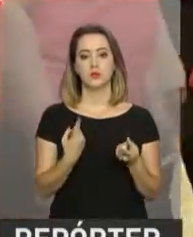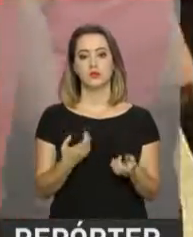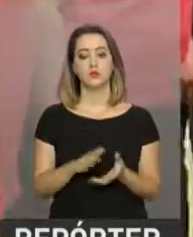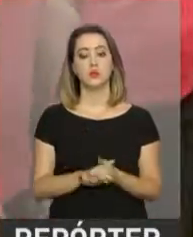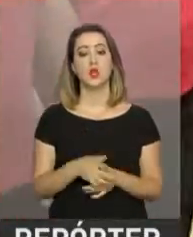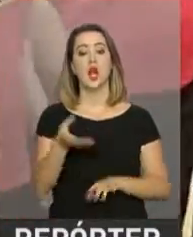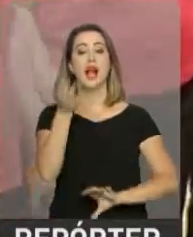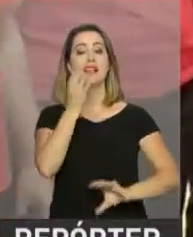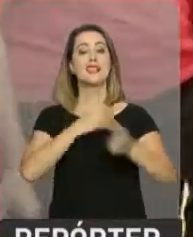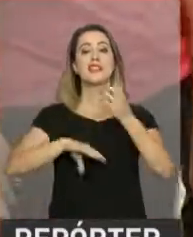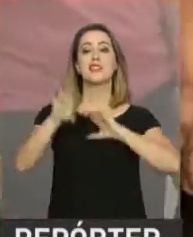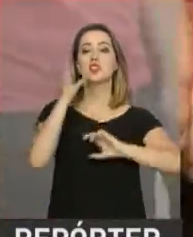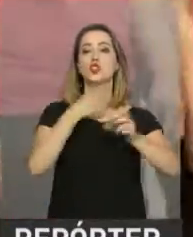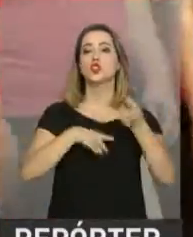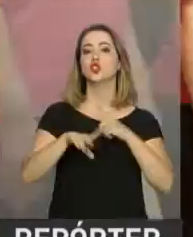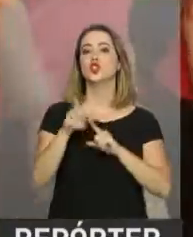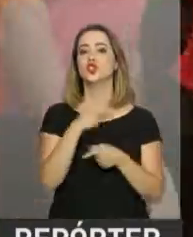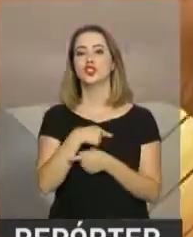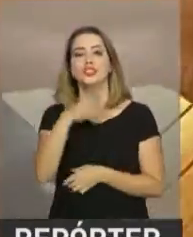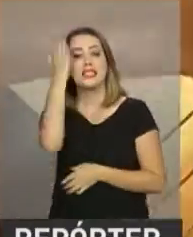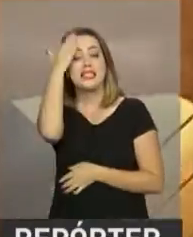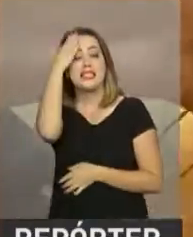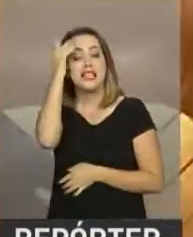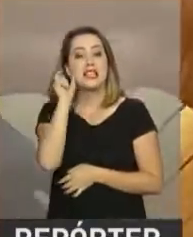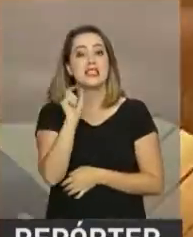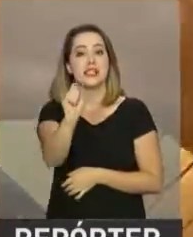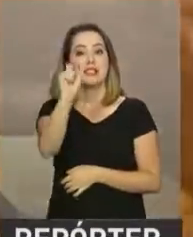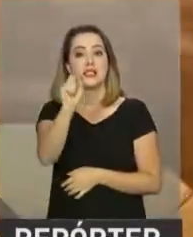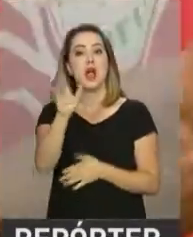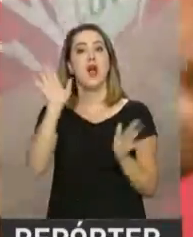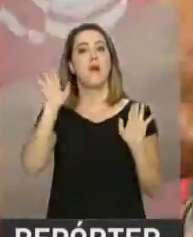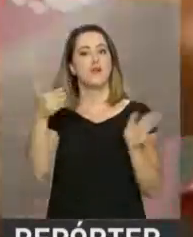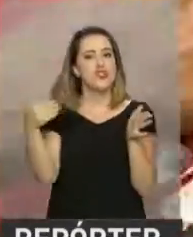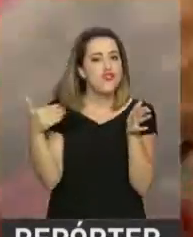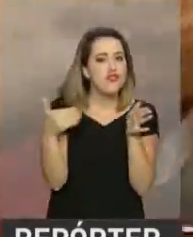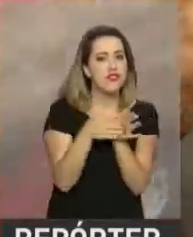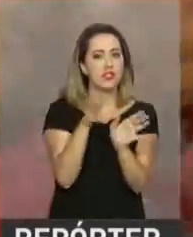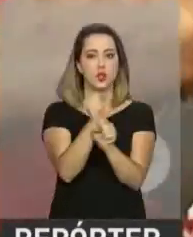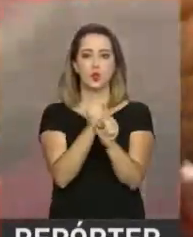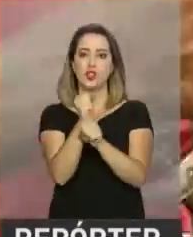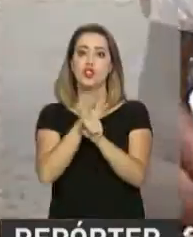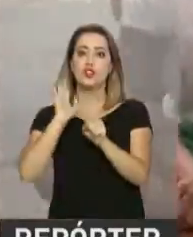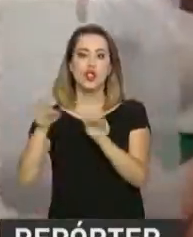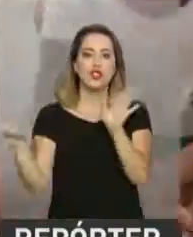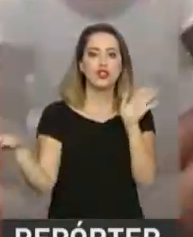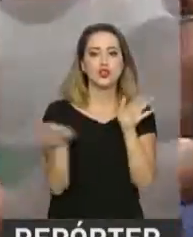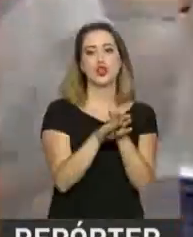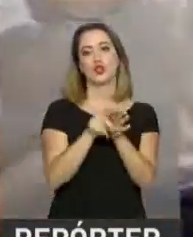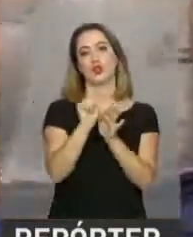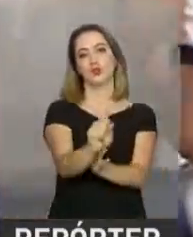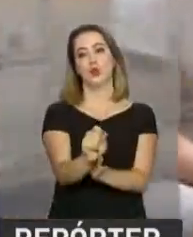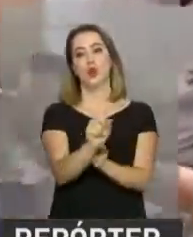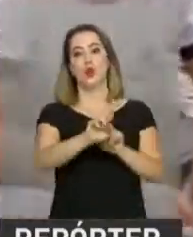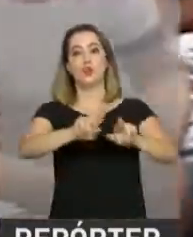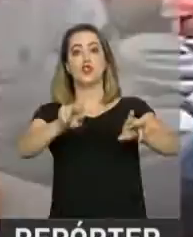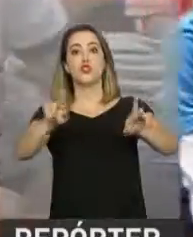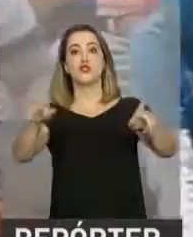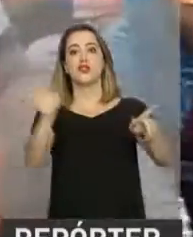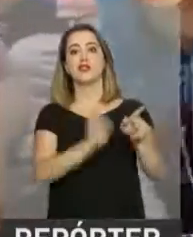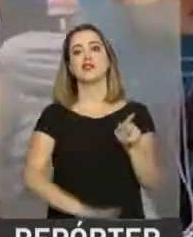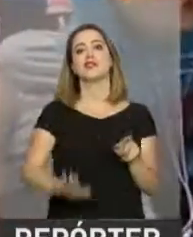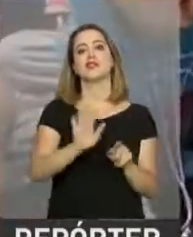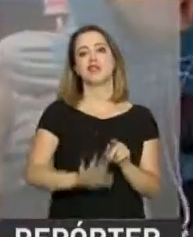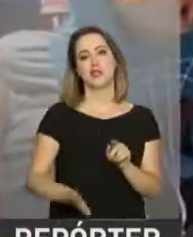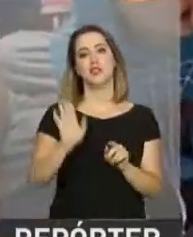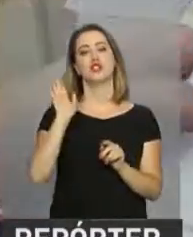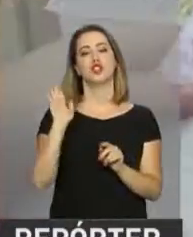As cantigas não deixam enganar. O final do ano bate as portas. E muitas crianças já escreveram as